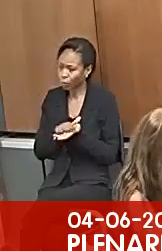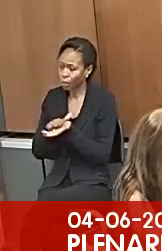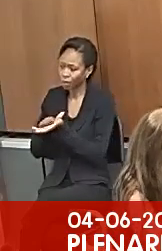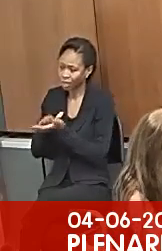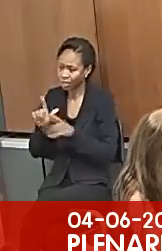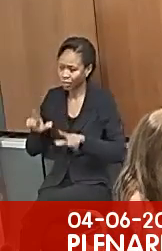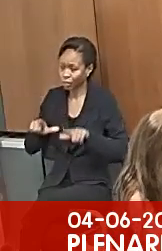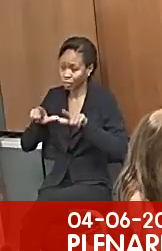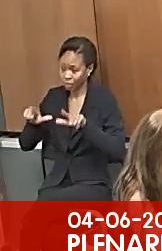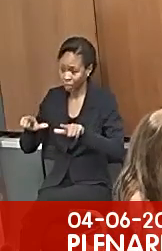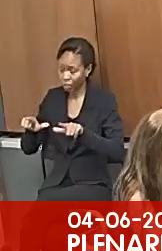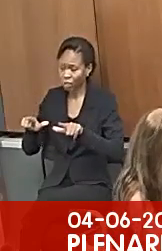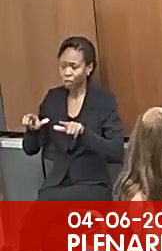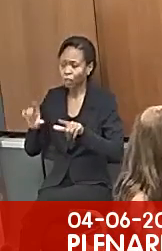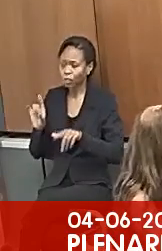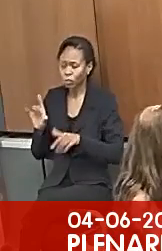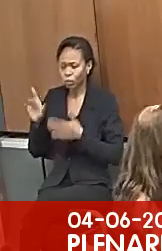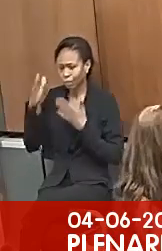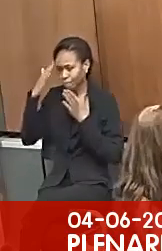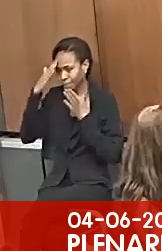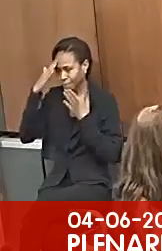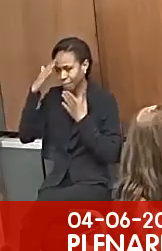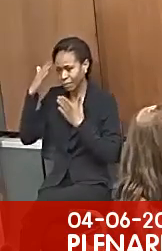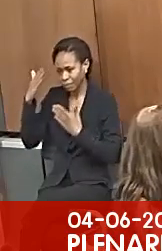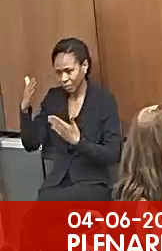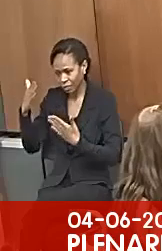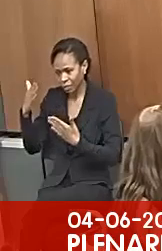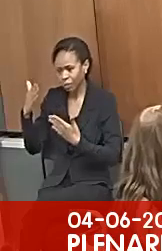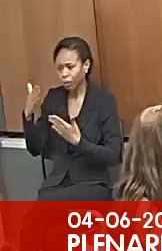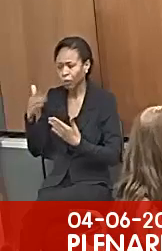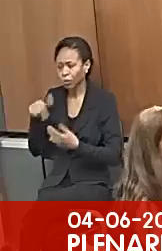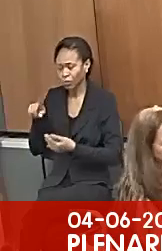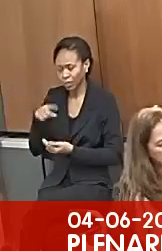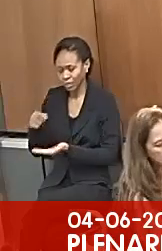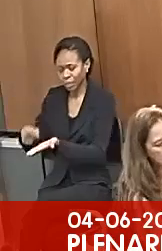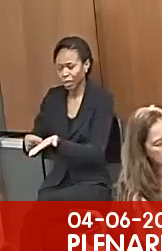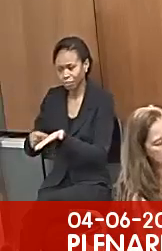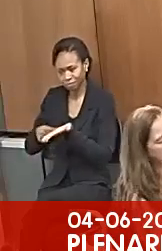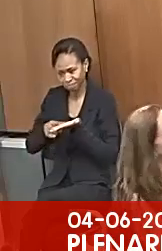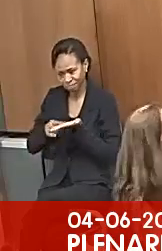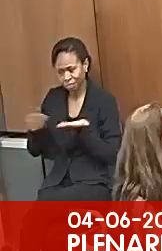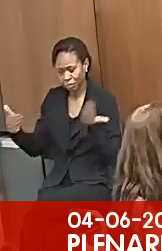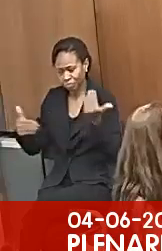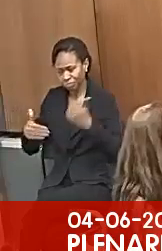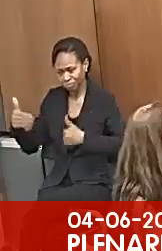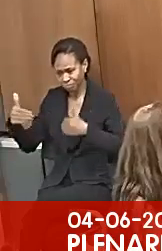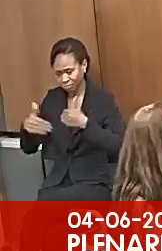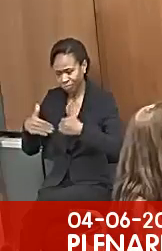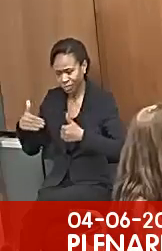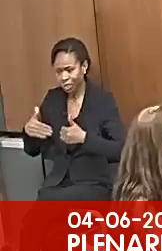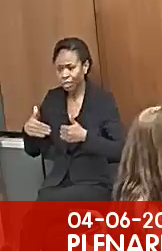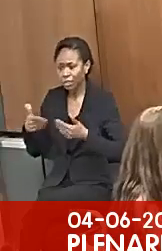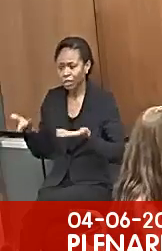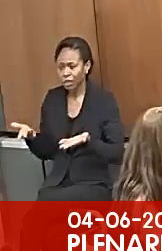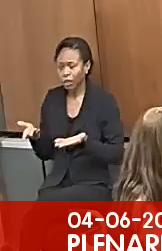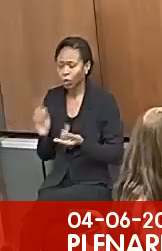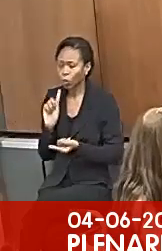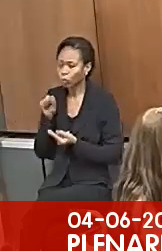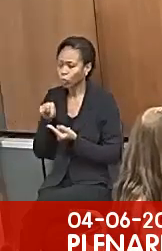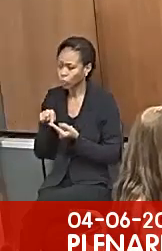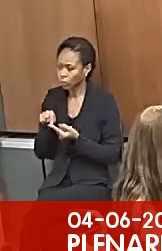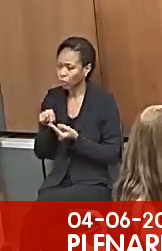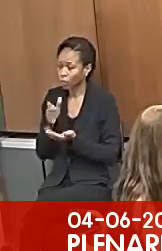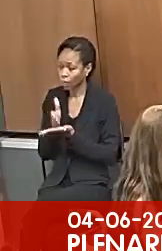homenageá-las, a gente só tem a agradecer o aceite do convite. Então, cumprida a finalidade da